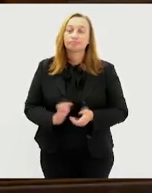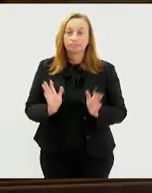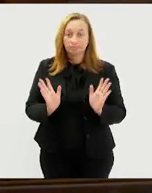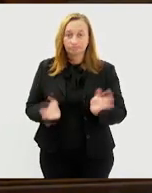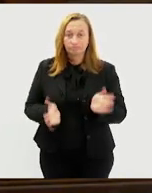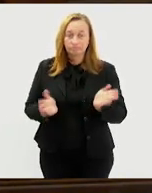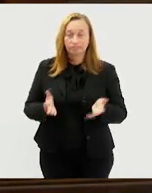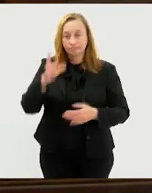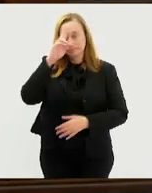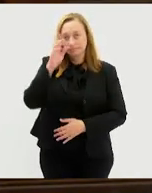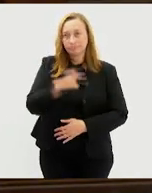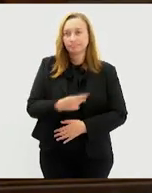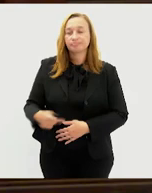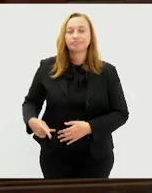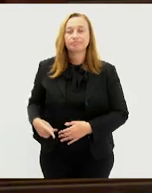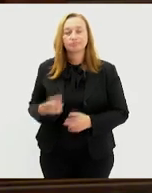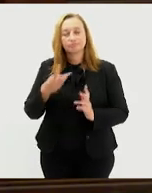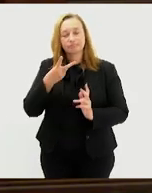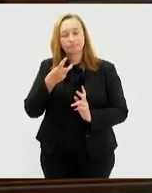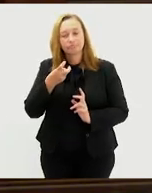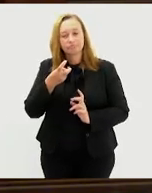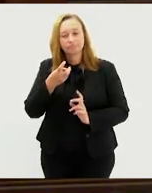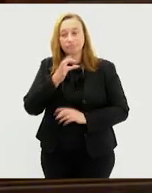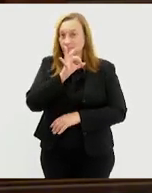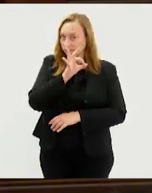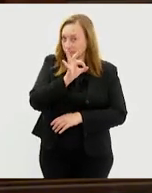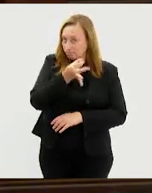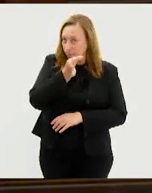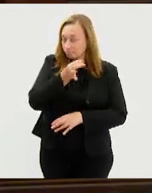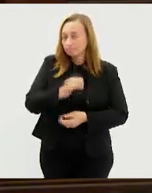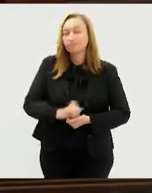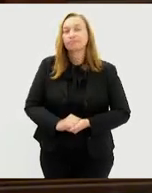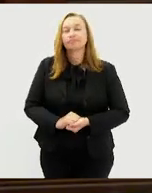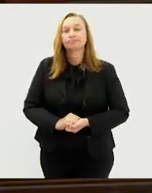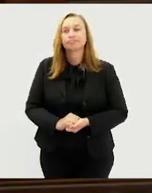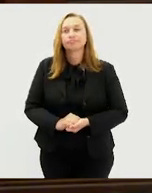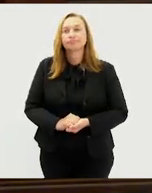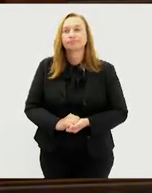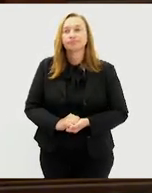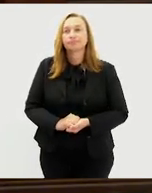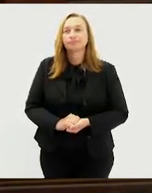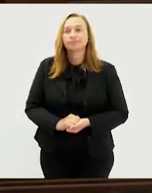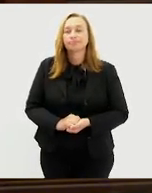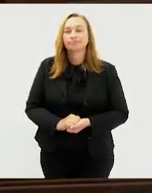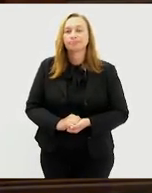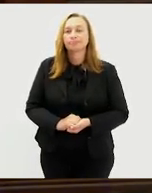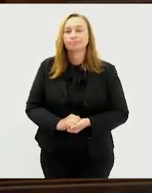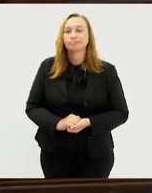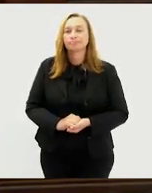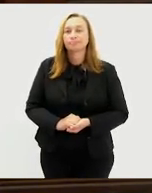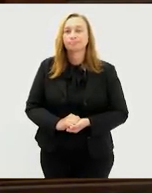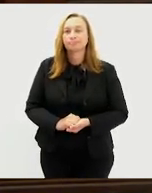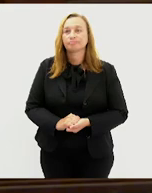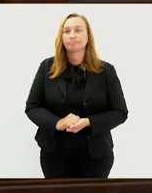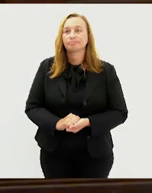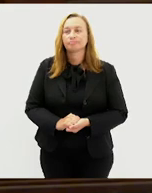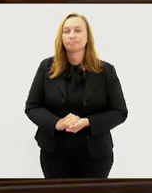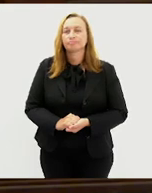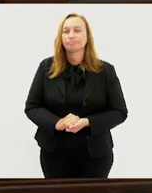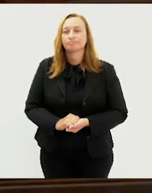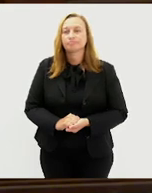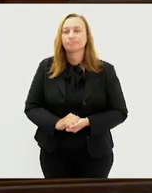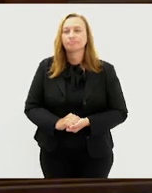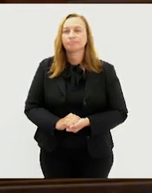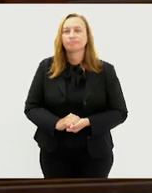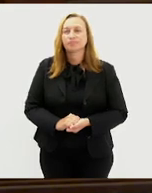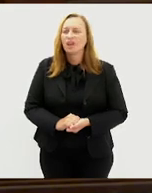mudou a gente verifica claramente que a Previdência do Estado somado